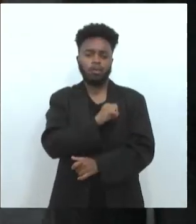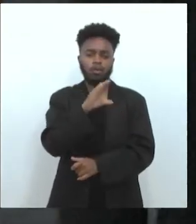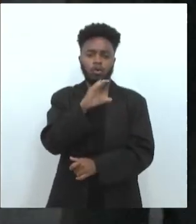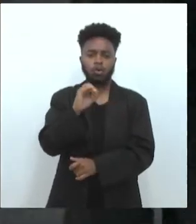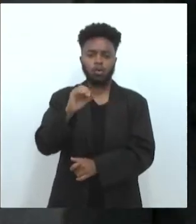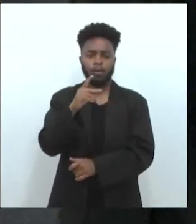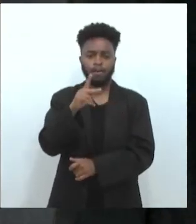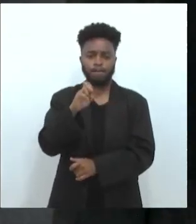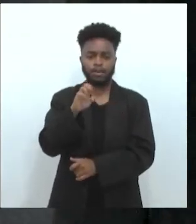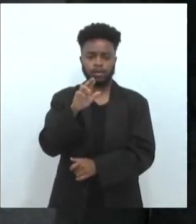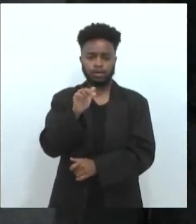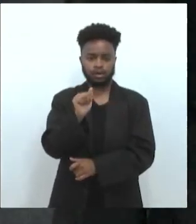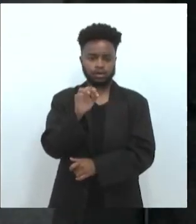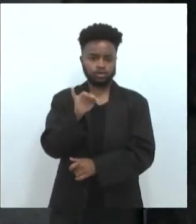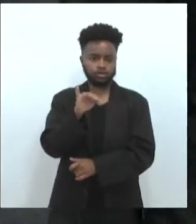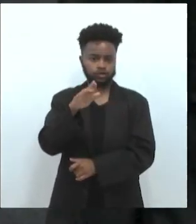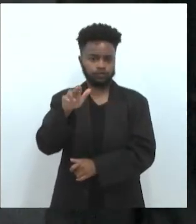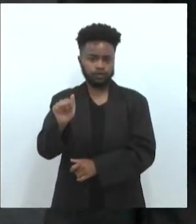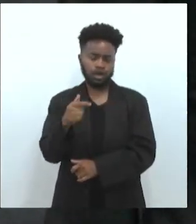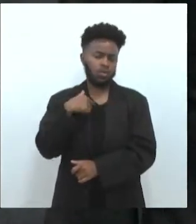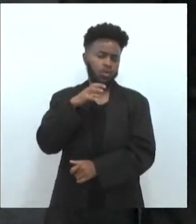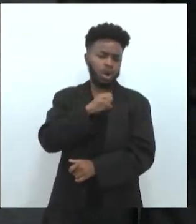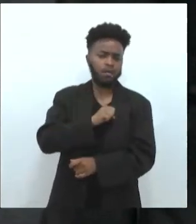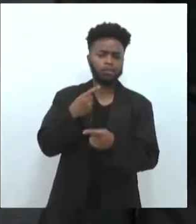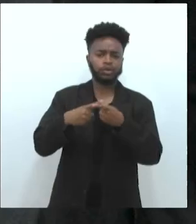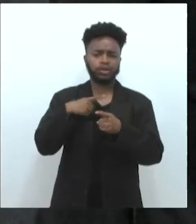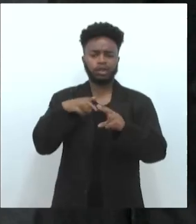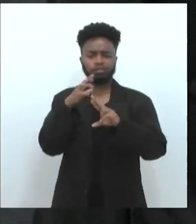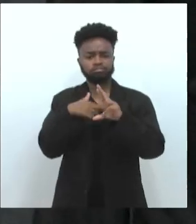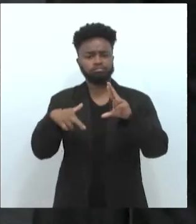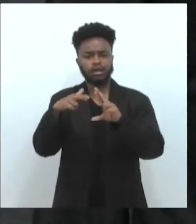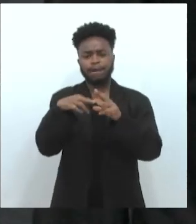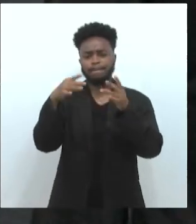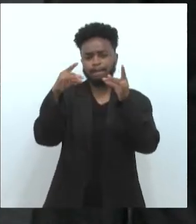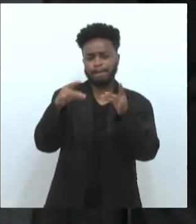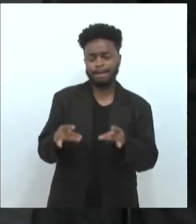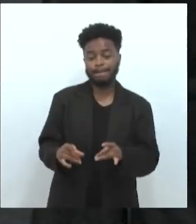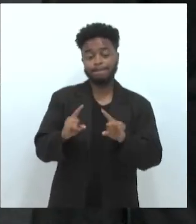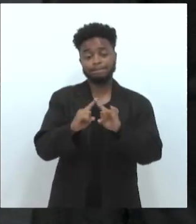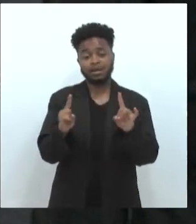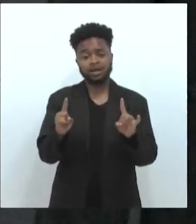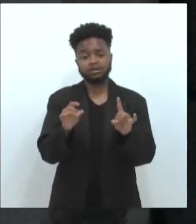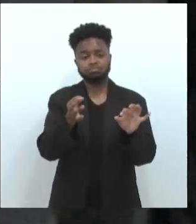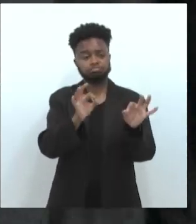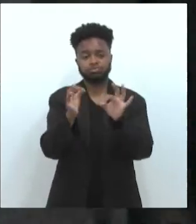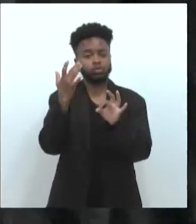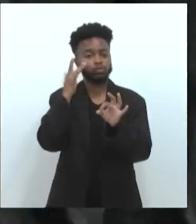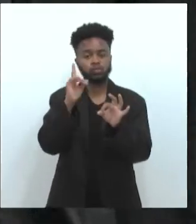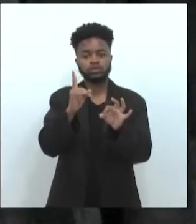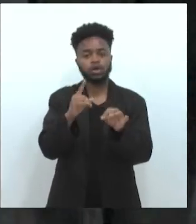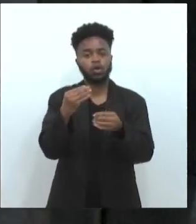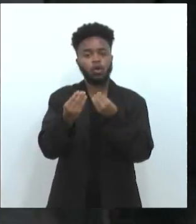que coisa linda, reciclam tudo, que beleza. Se ninguém sabe a dureza que é,